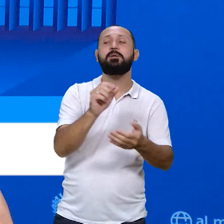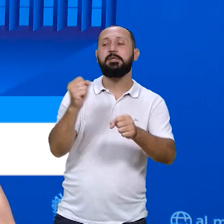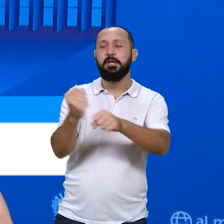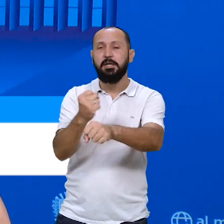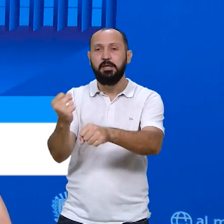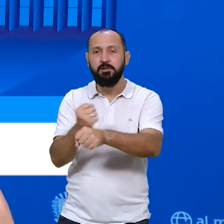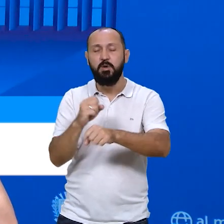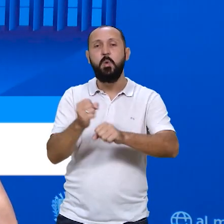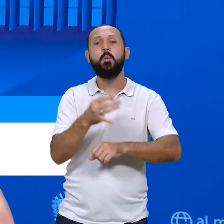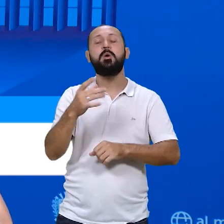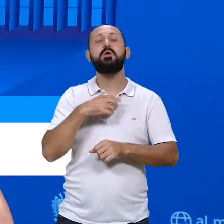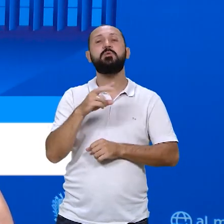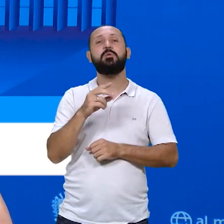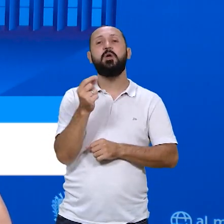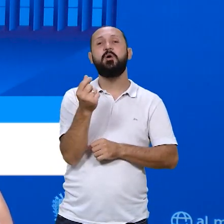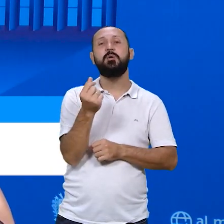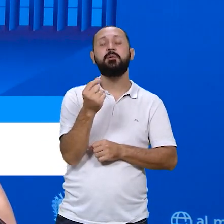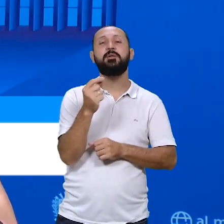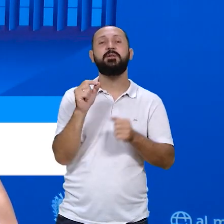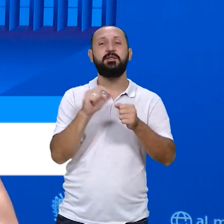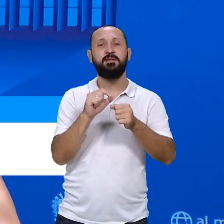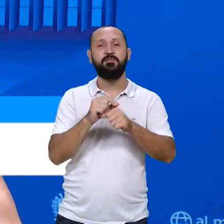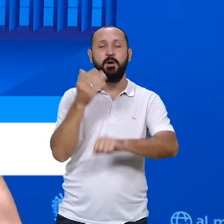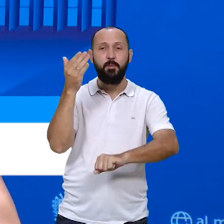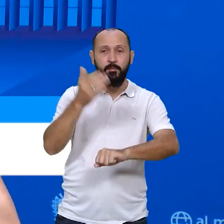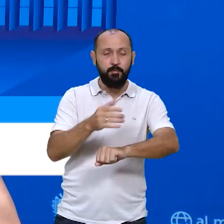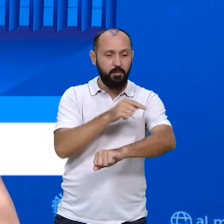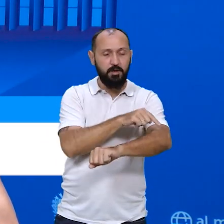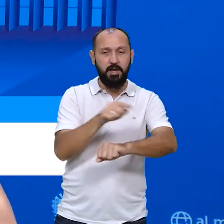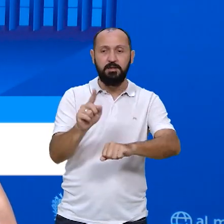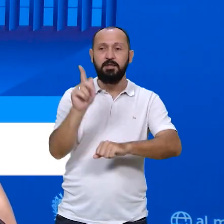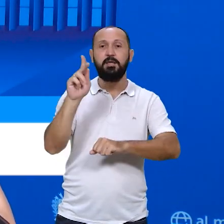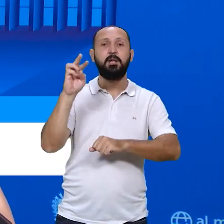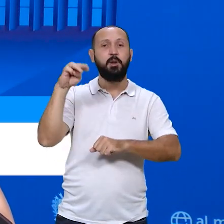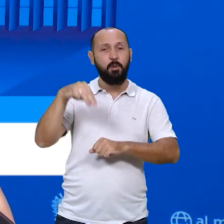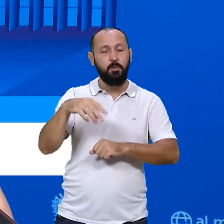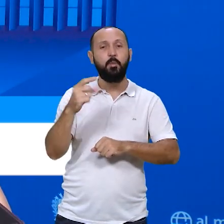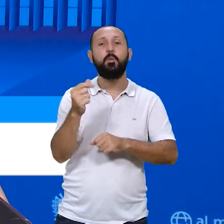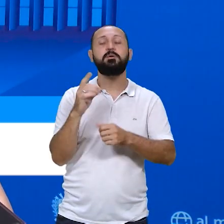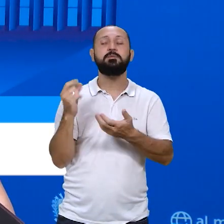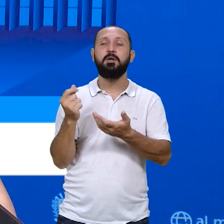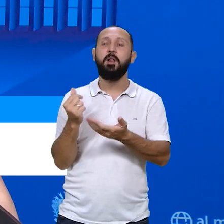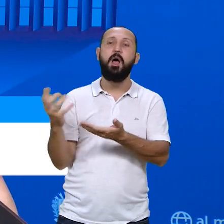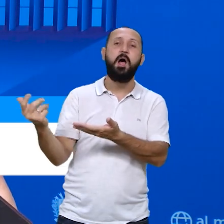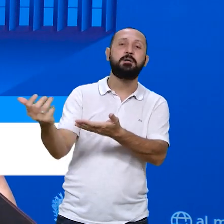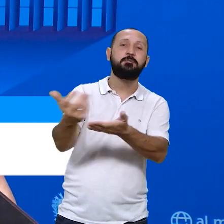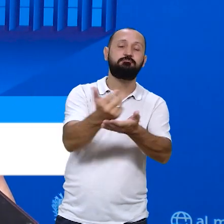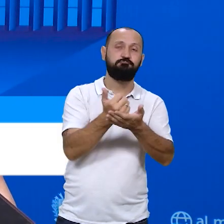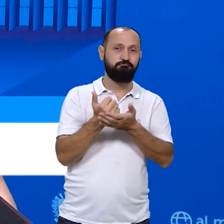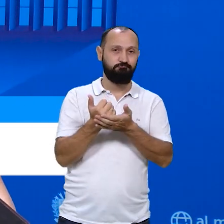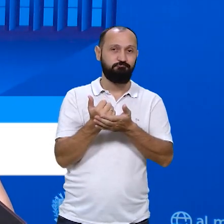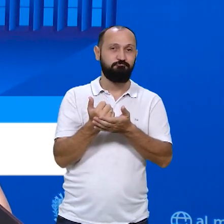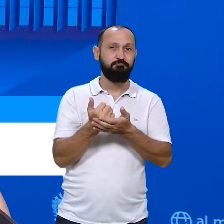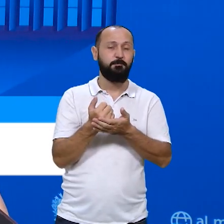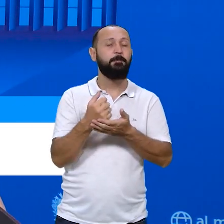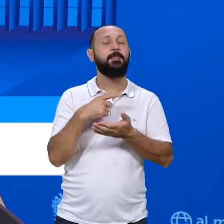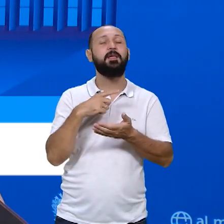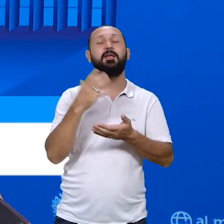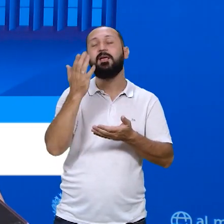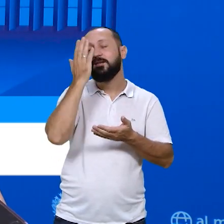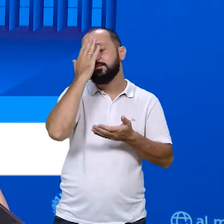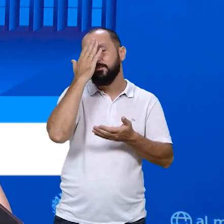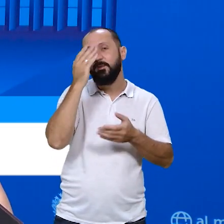recebeu? Quanto que ela investiu? Quanto que é o valor cobrado de pedágio por quilômetro rodado? Quanto ela arrecada